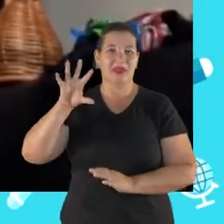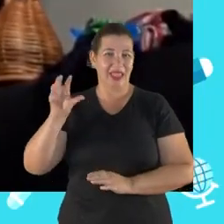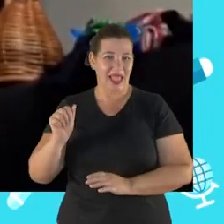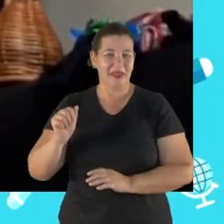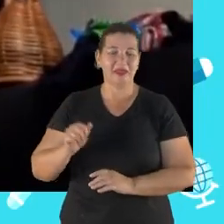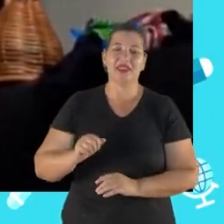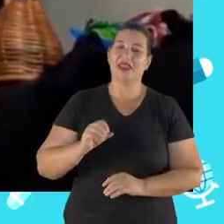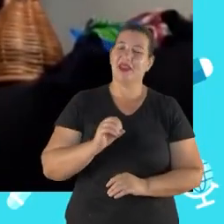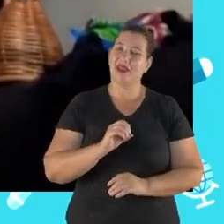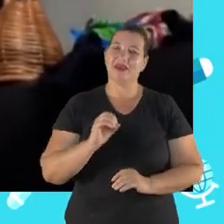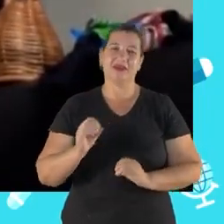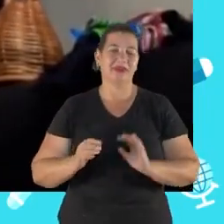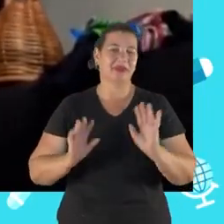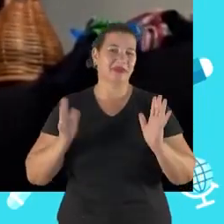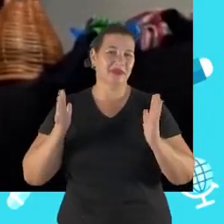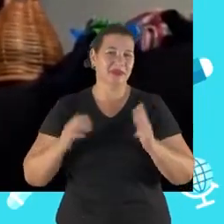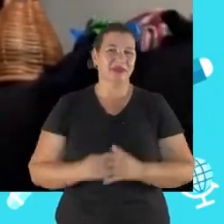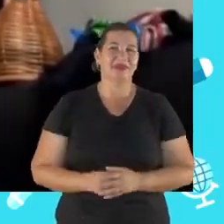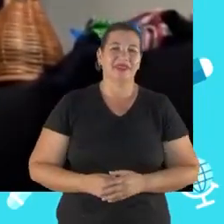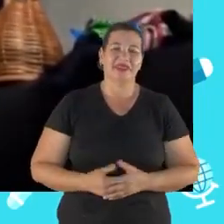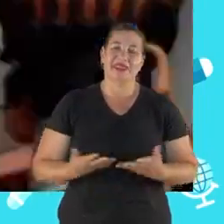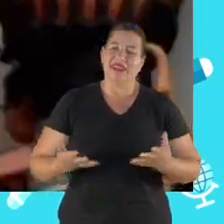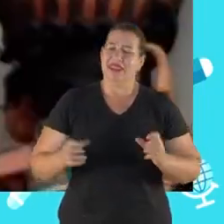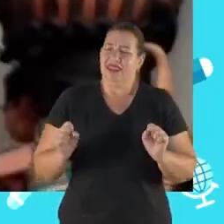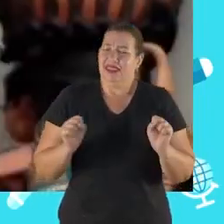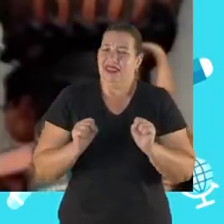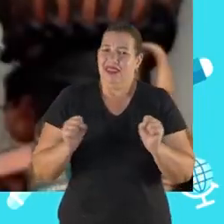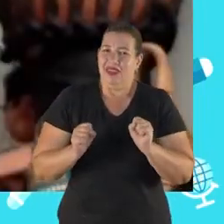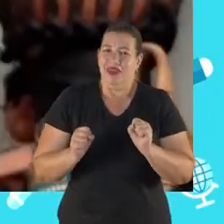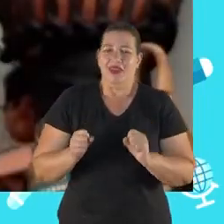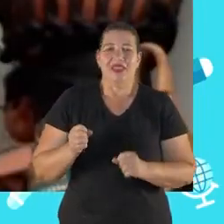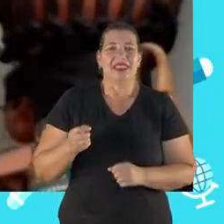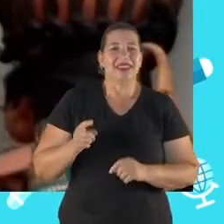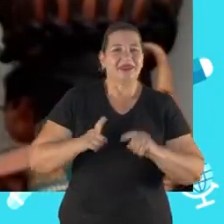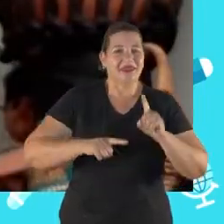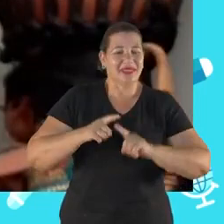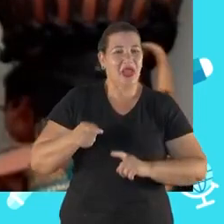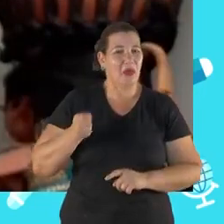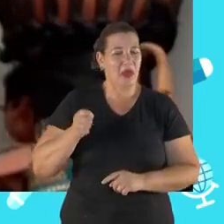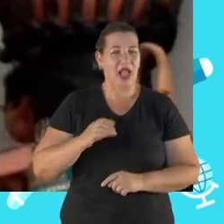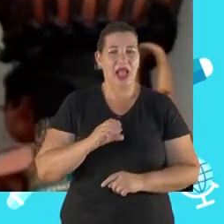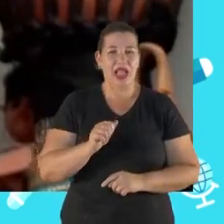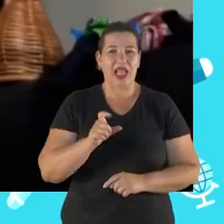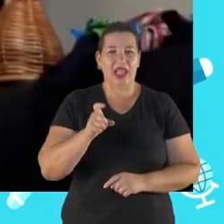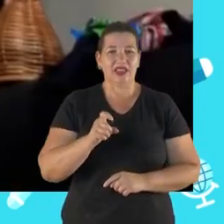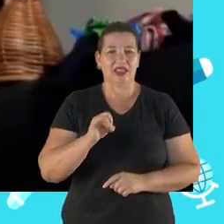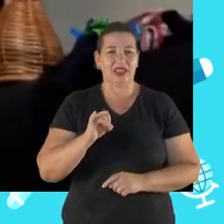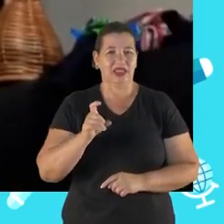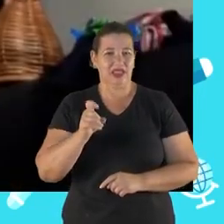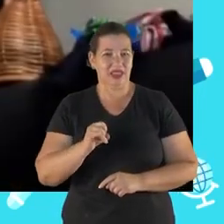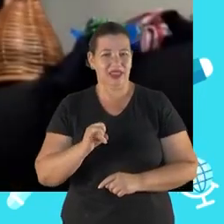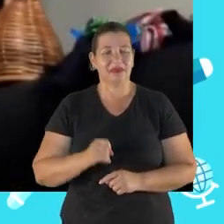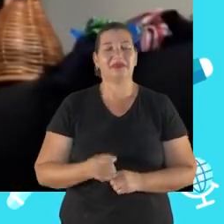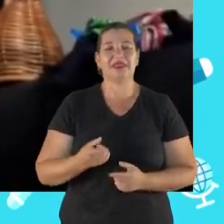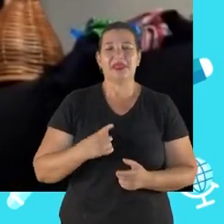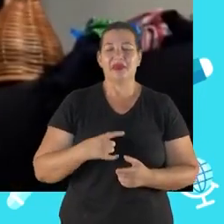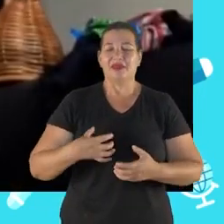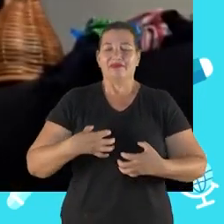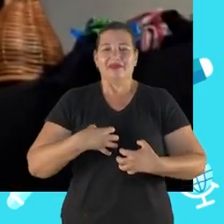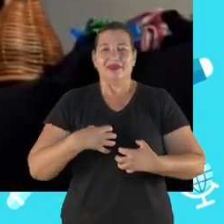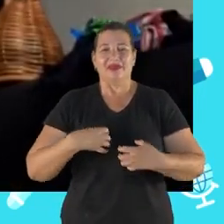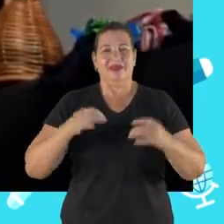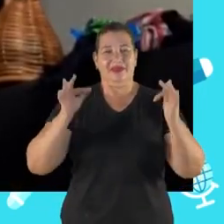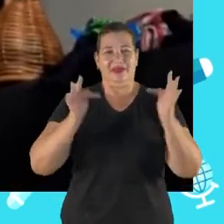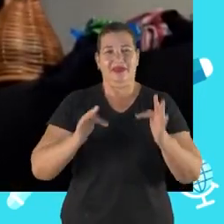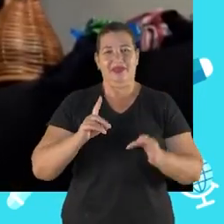musical africano, lelê, africano. Ai, eu adoro tocar o meu cachixi. É uma das maneiras